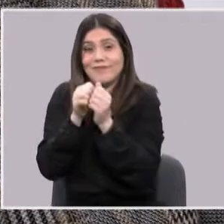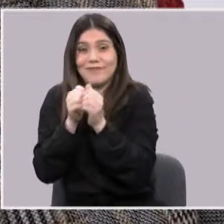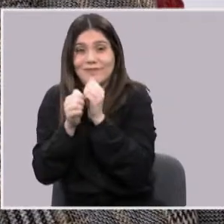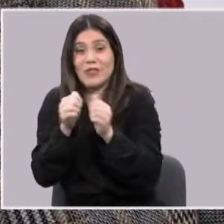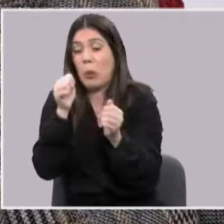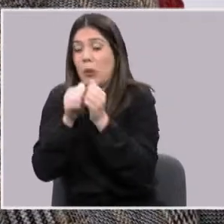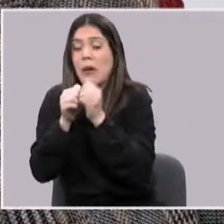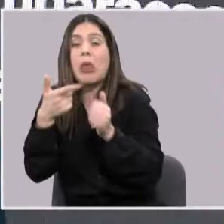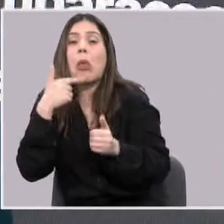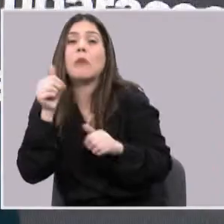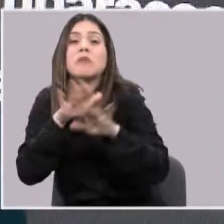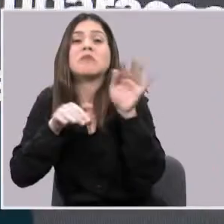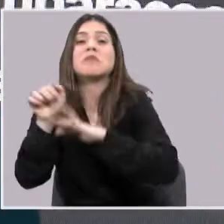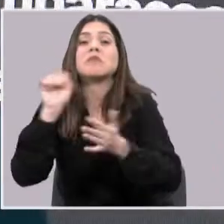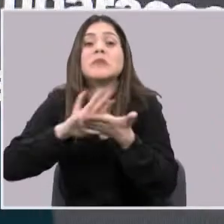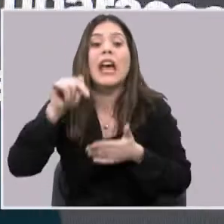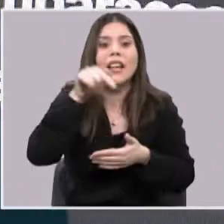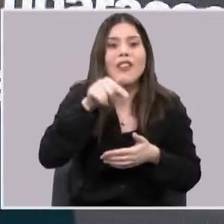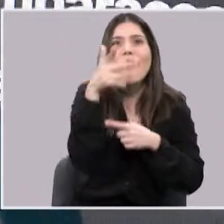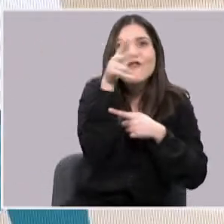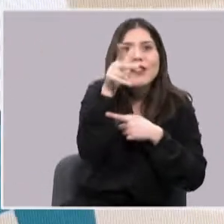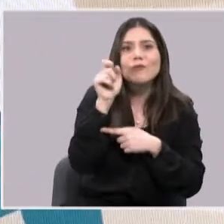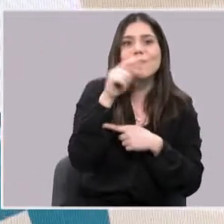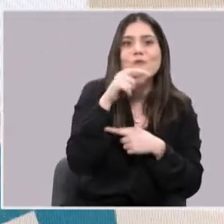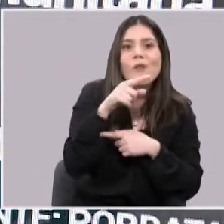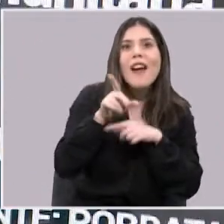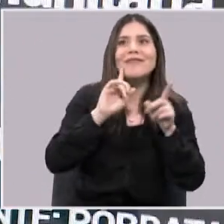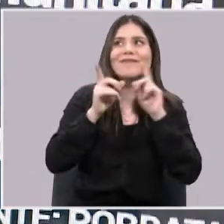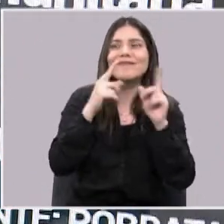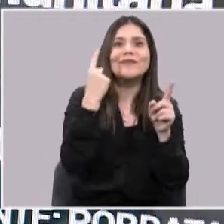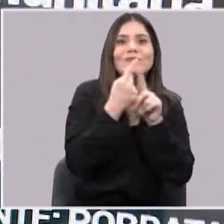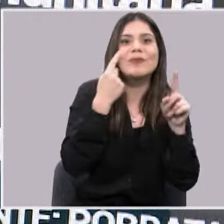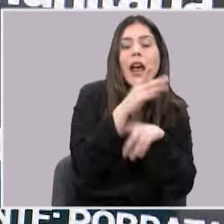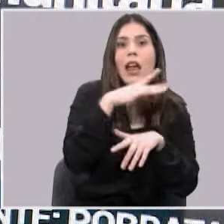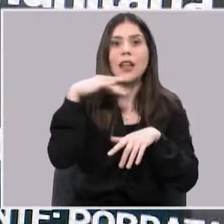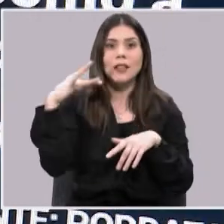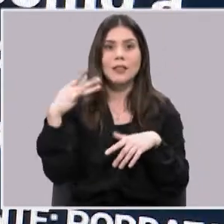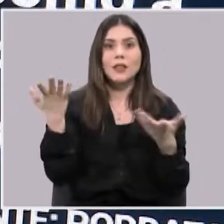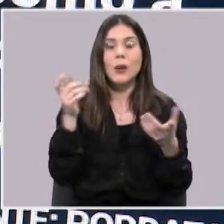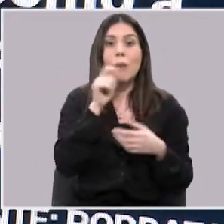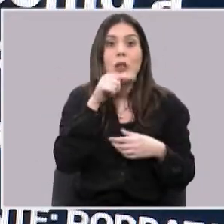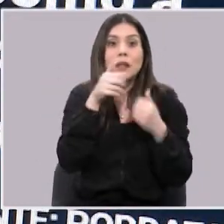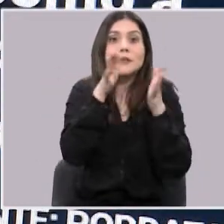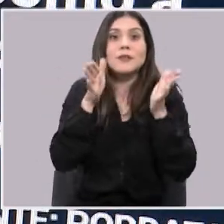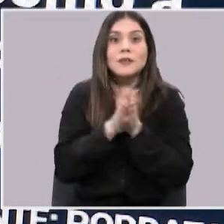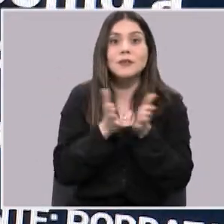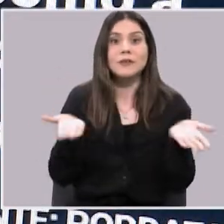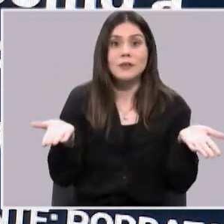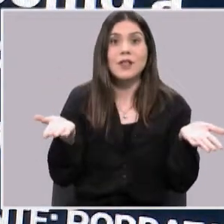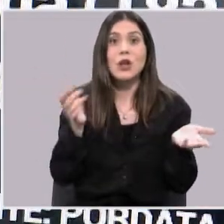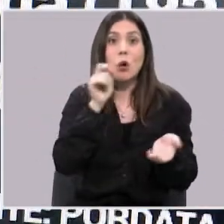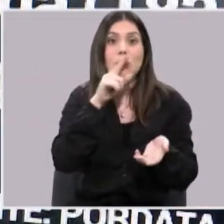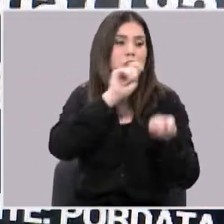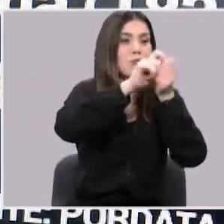absolutamente diferentes do papel. O papel é muito limitado. Nós aqui podemos fazer filmes, podemos fazer infografia animada, podemos fazer